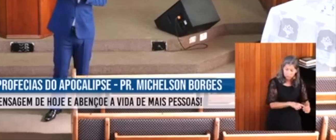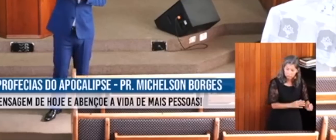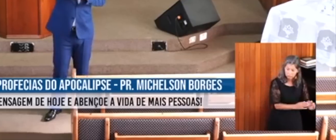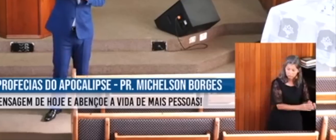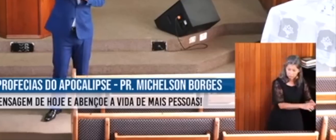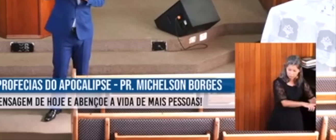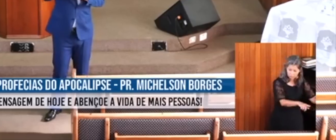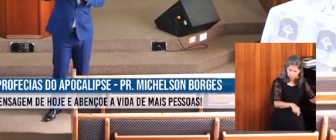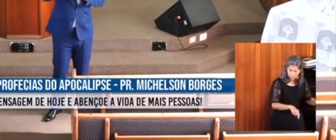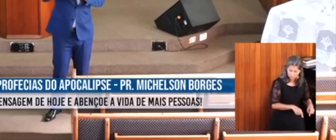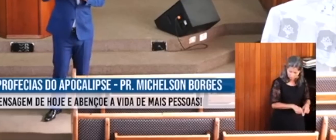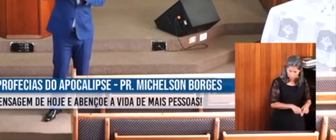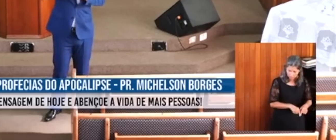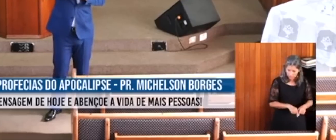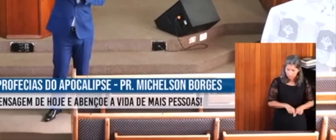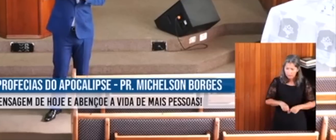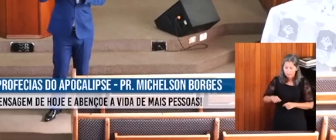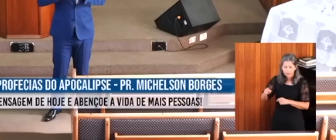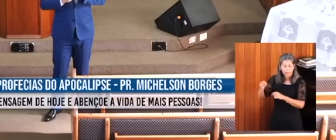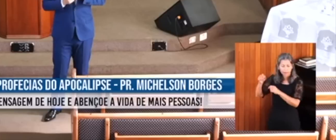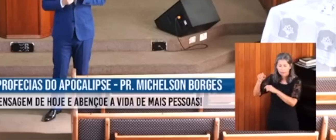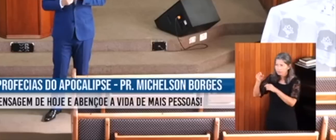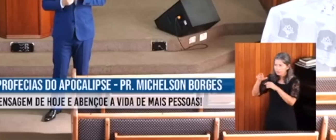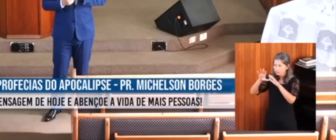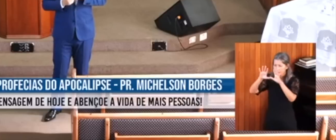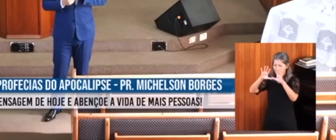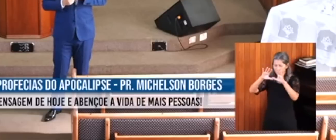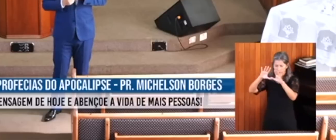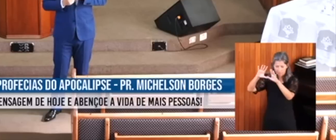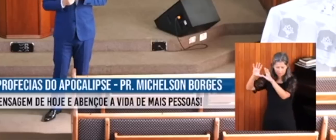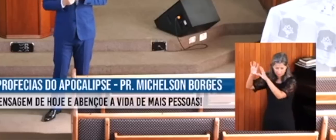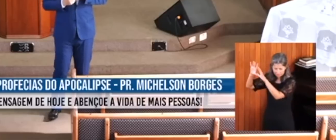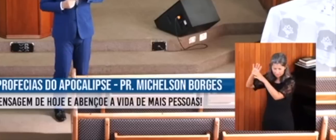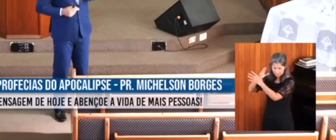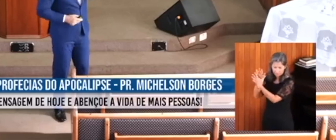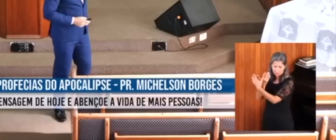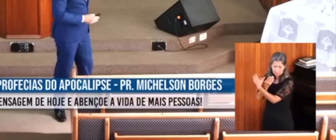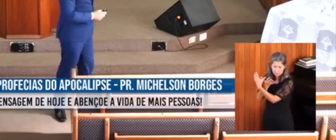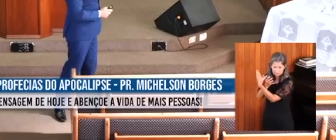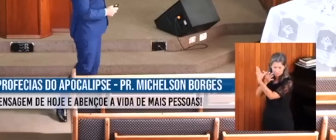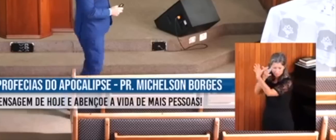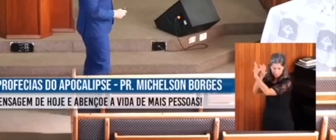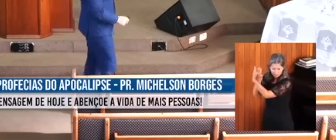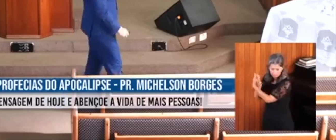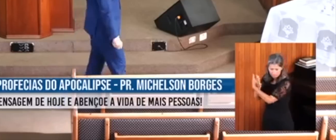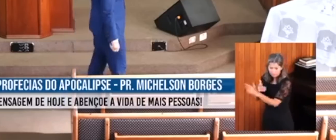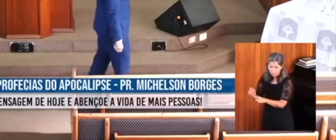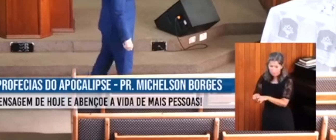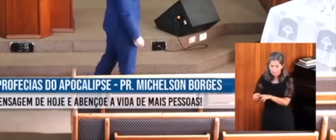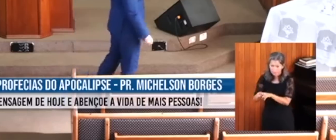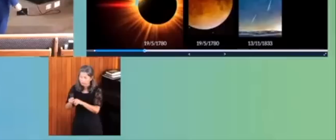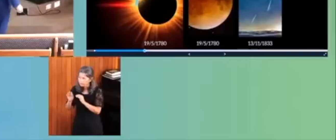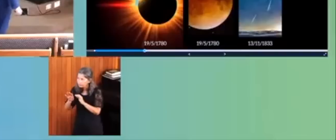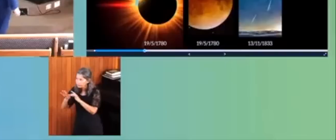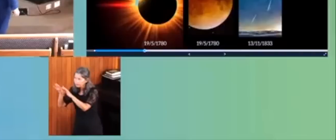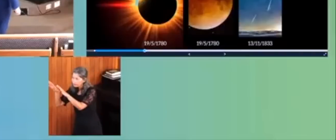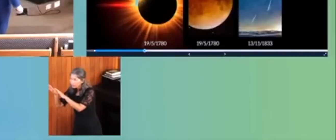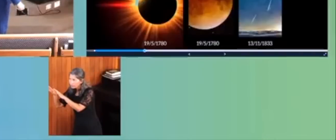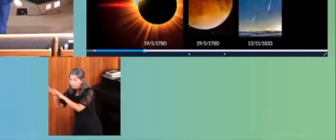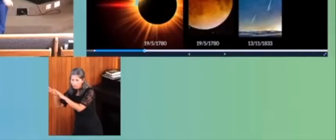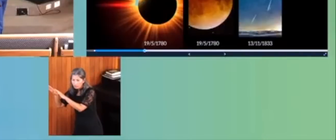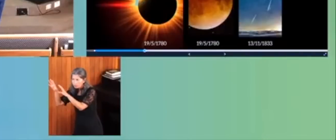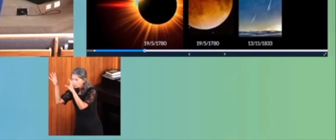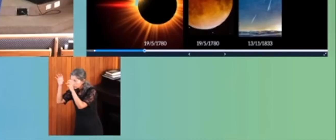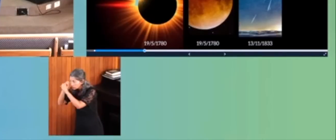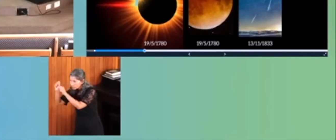muita gente que estava atenta às profecias achava que era o fim do mundo mesmo. Né? E aí, no dia 13 de 11 de